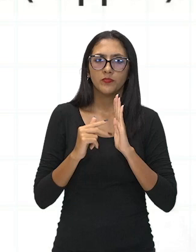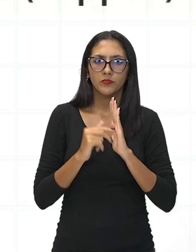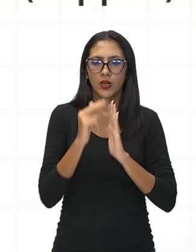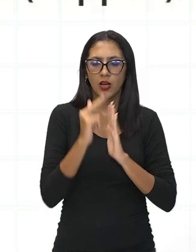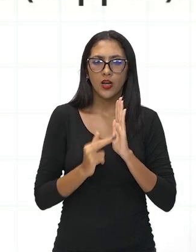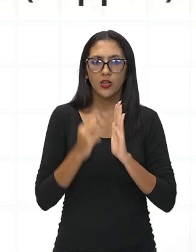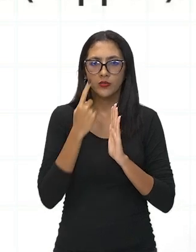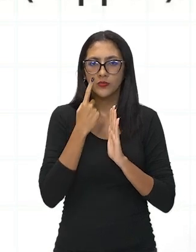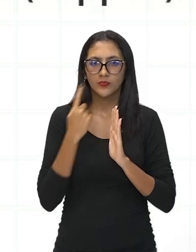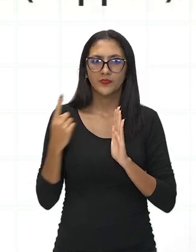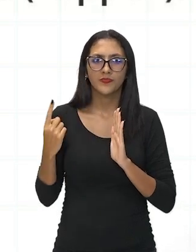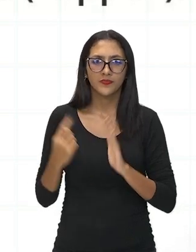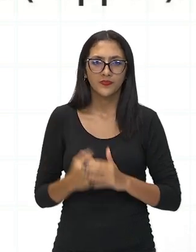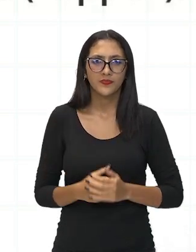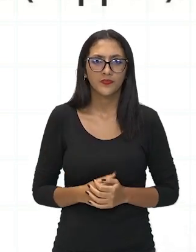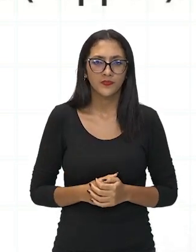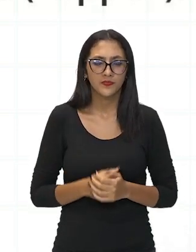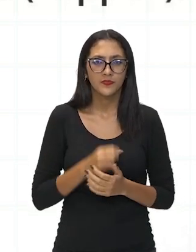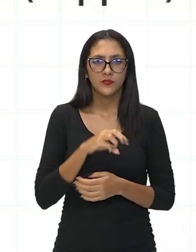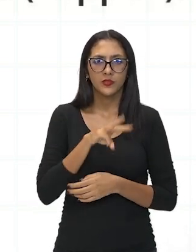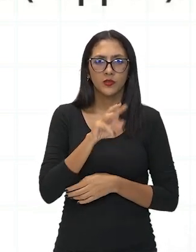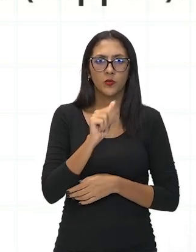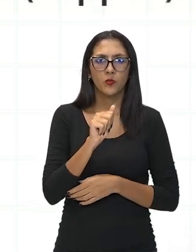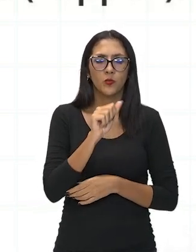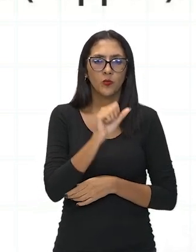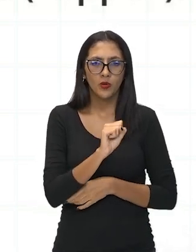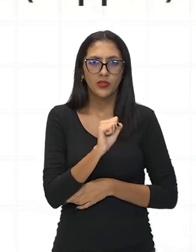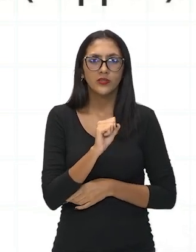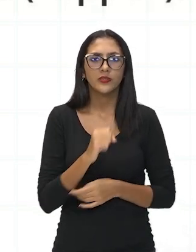was, aqui é o verbo to be, behind him.